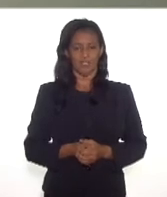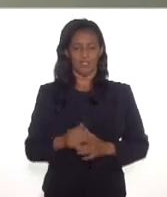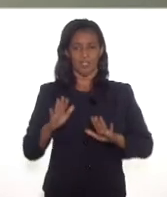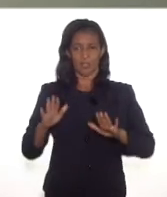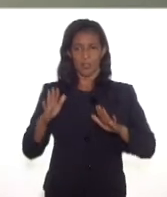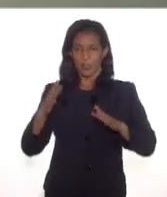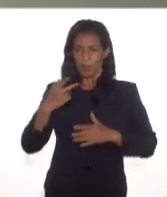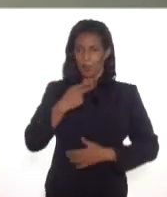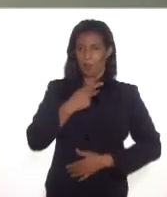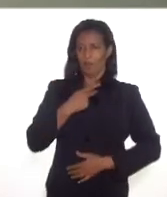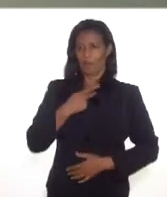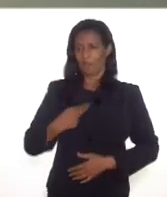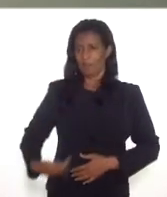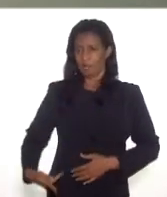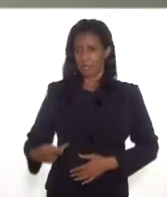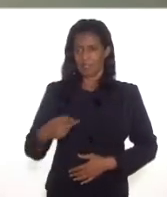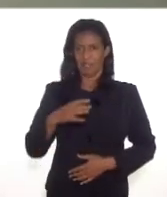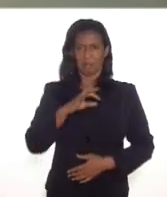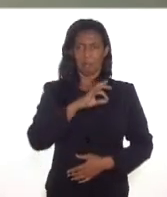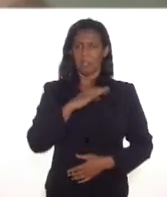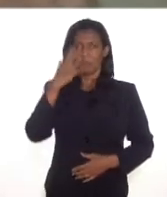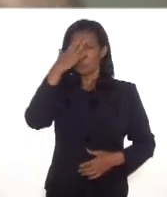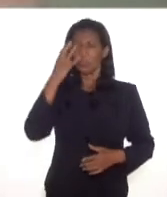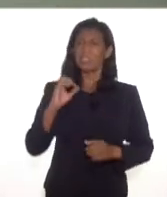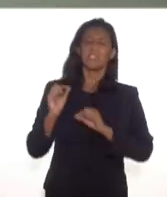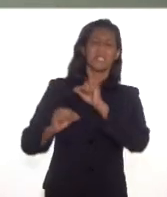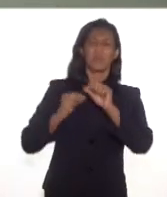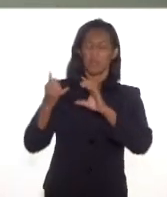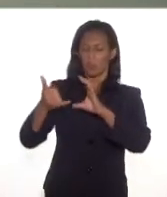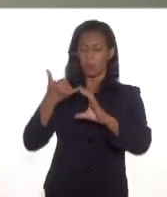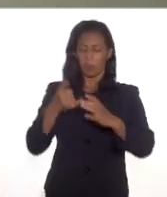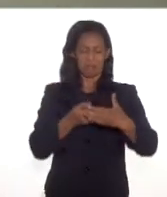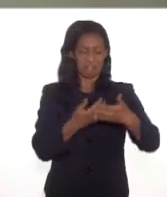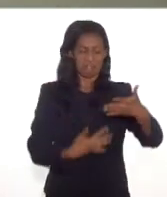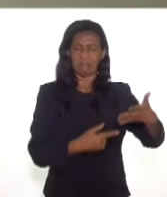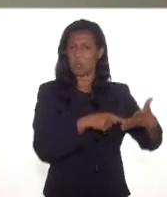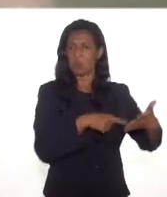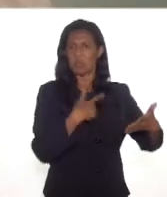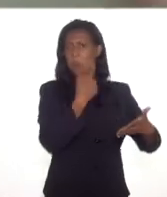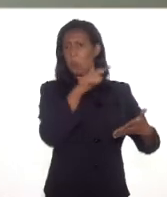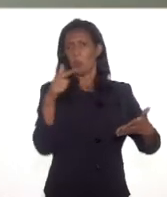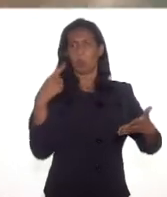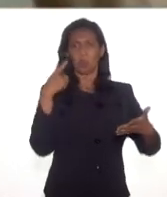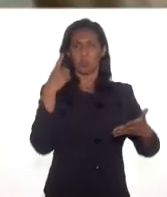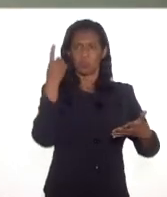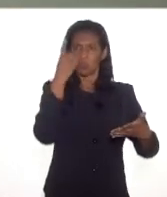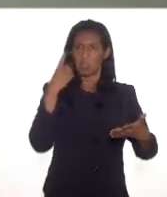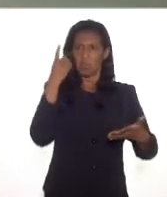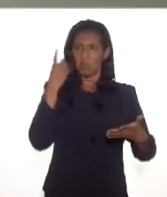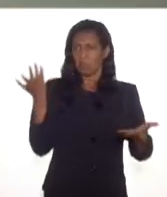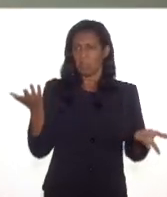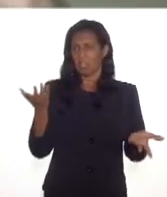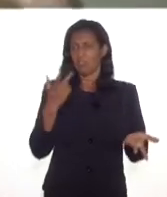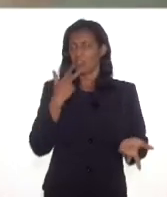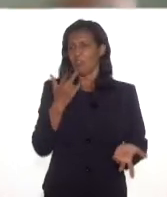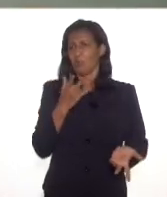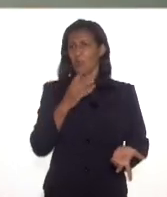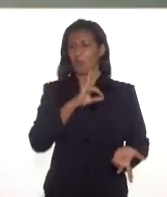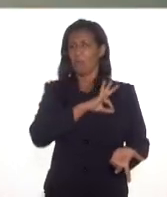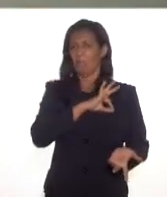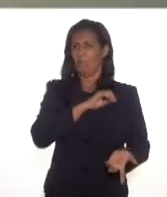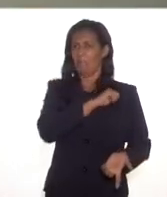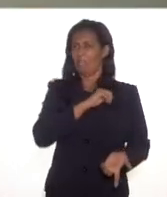deputada Marta Rocha, e eu nem vi o post, nem sei nem quais são os outros deputados que estão lá, só fui aqui citado a deputada Marta Rocha, deputada